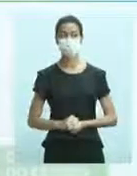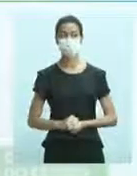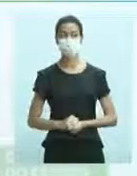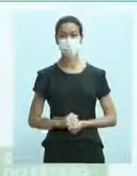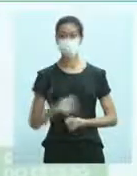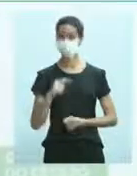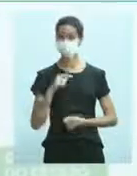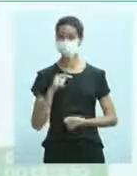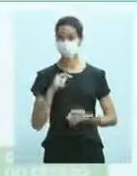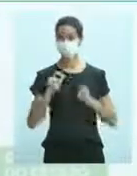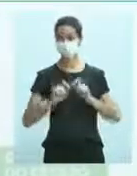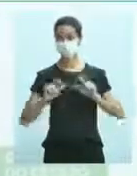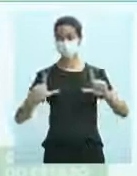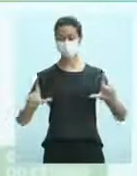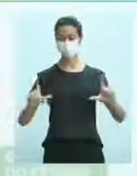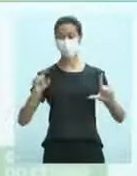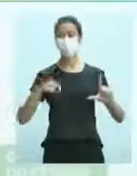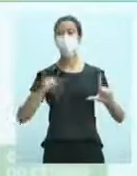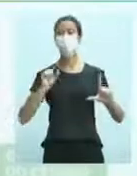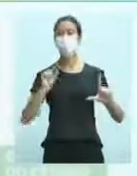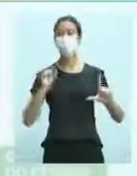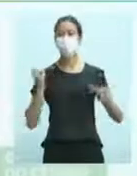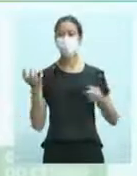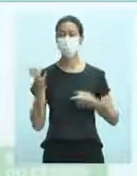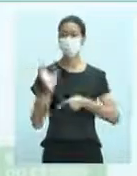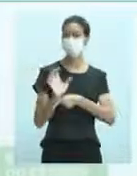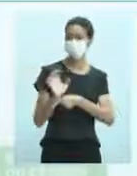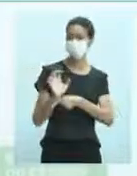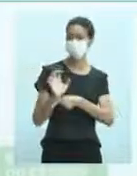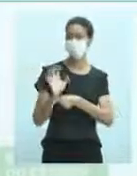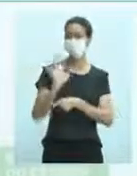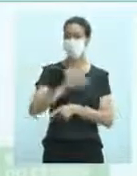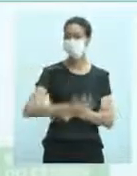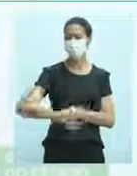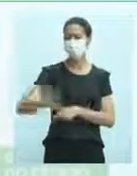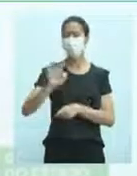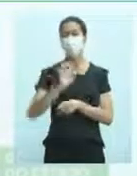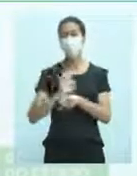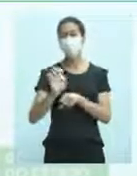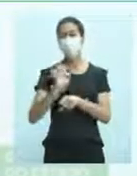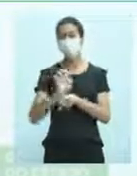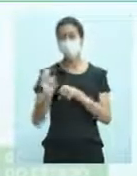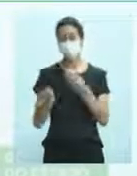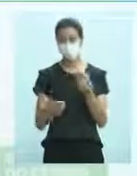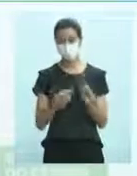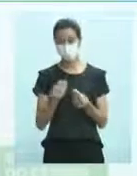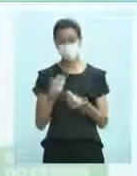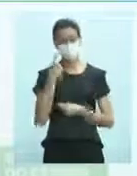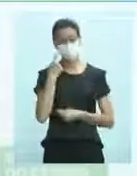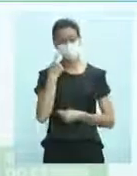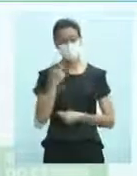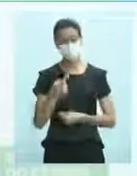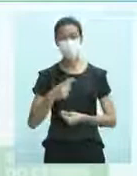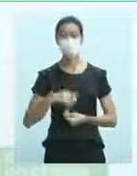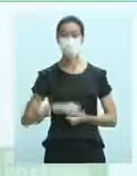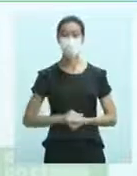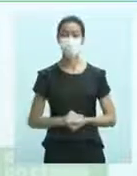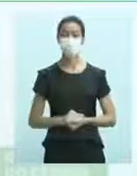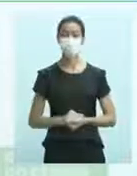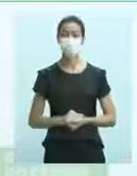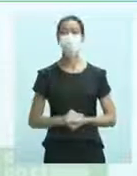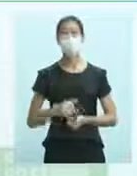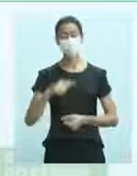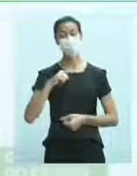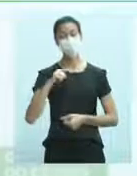e a distribuição de casos geográficas para que vocês possam analisar aquele movimento da